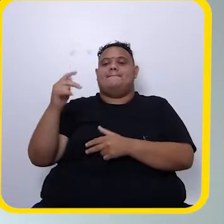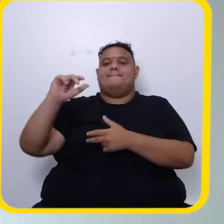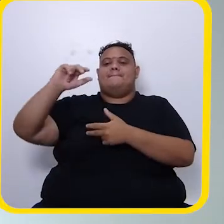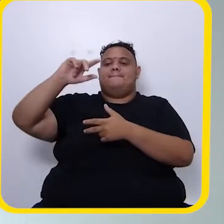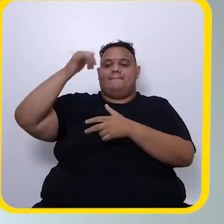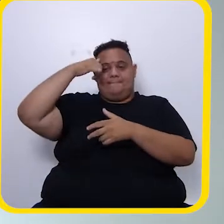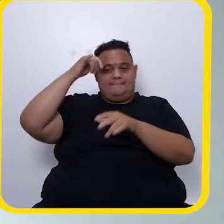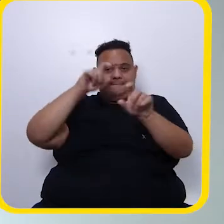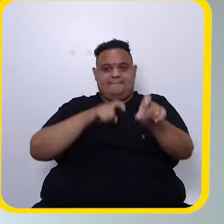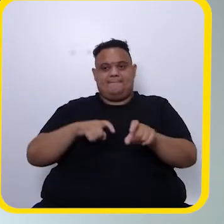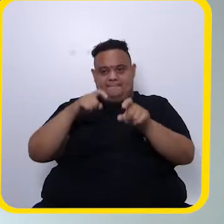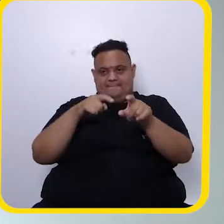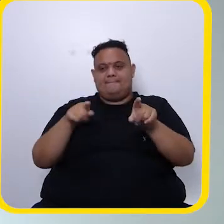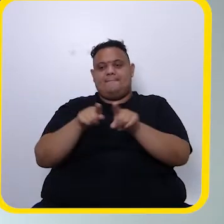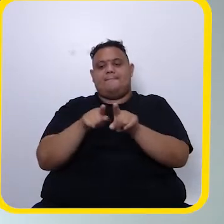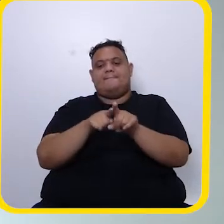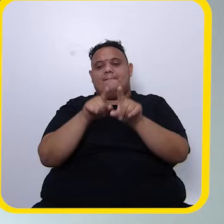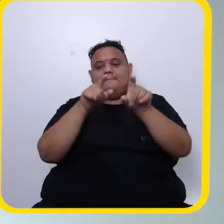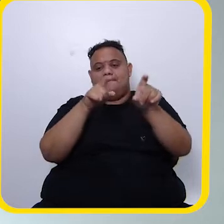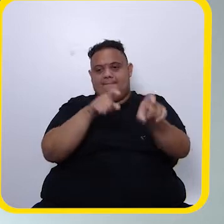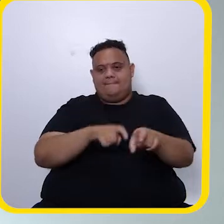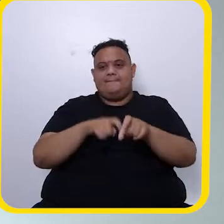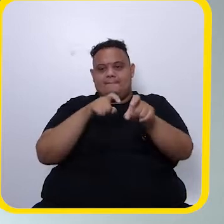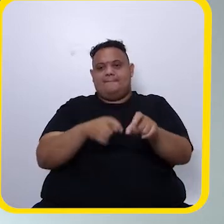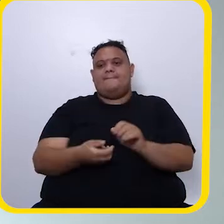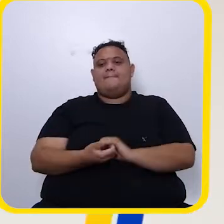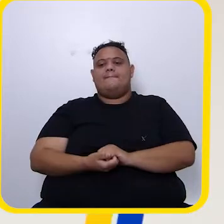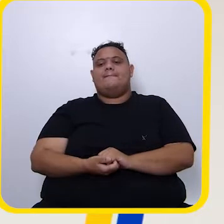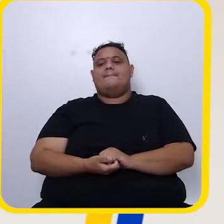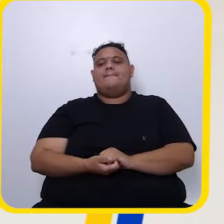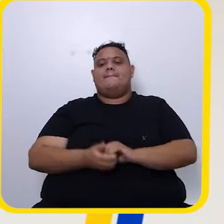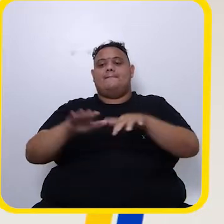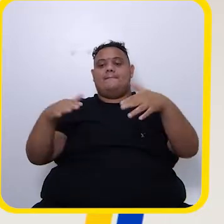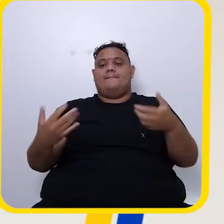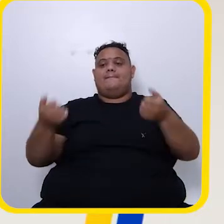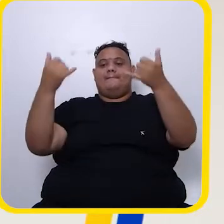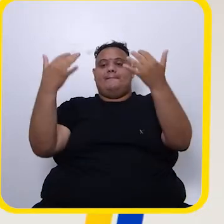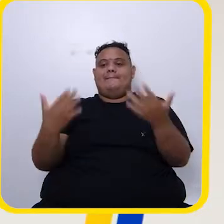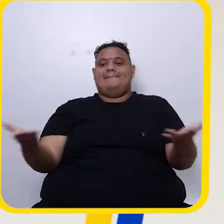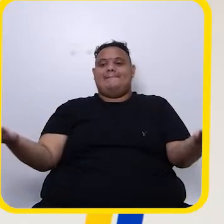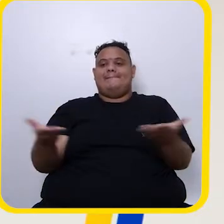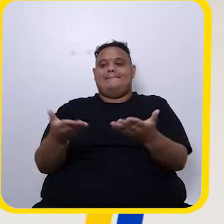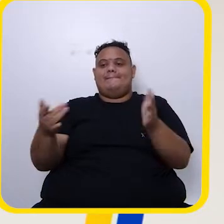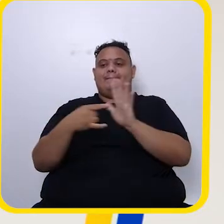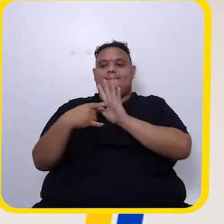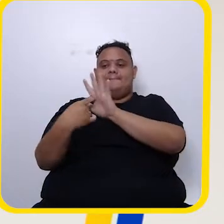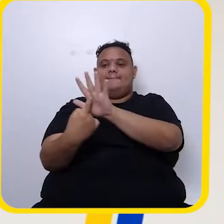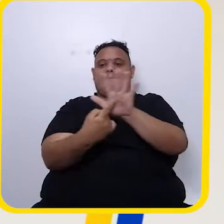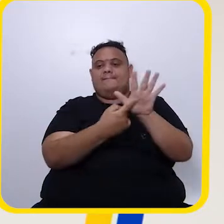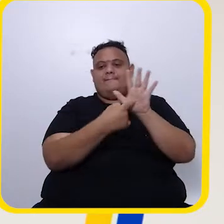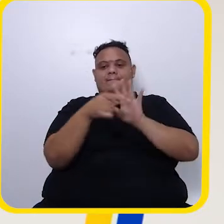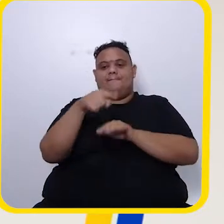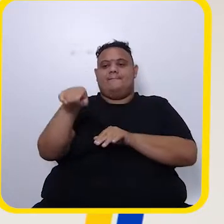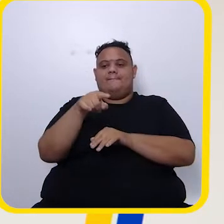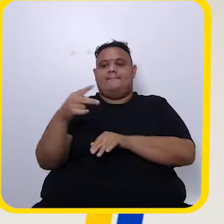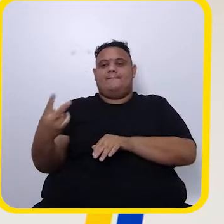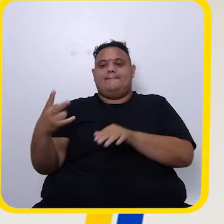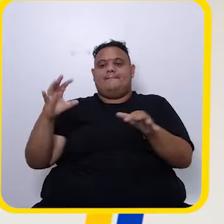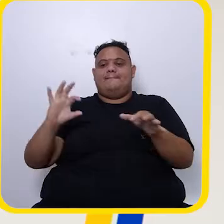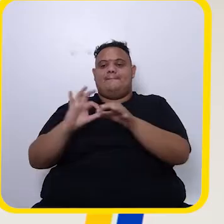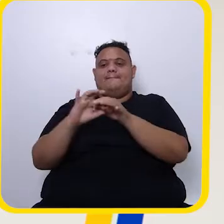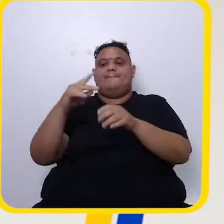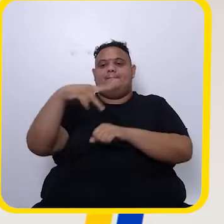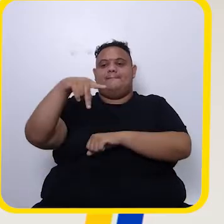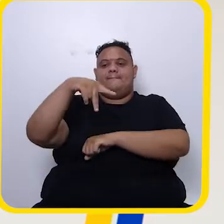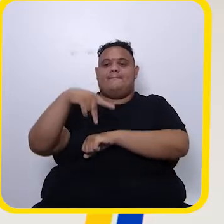agropecuária, né, a agricultura e a pecuária. Então, passando aqui, nós vamos agora mostrar, né, os